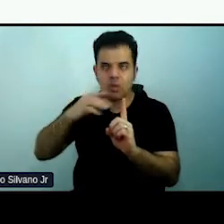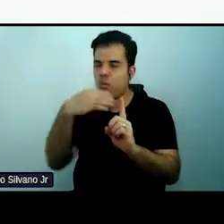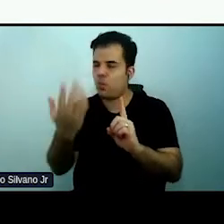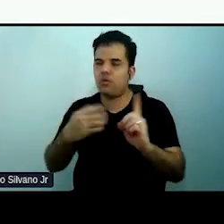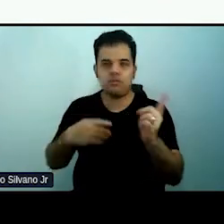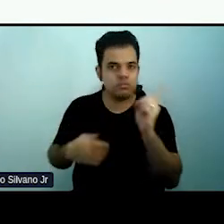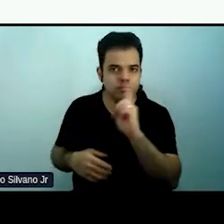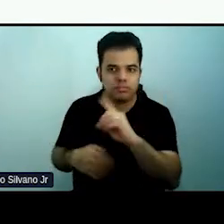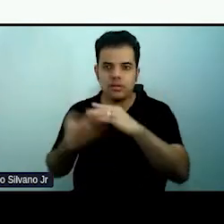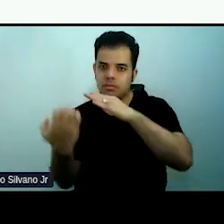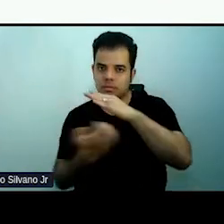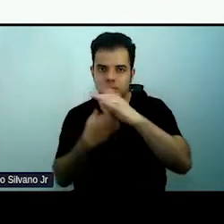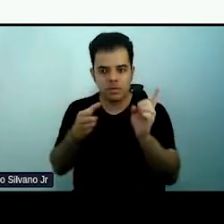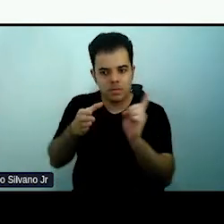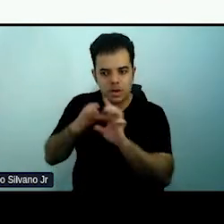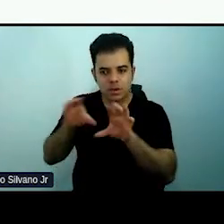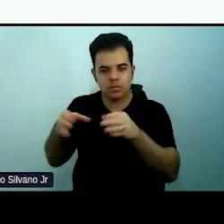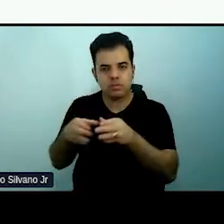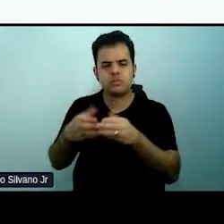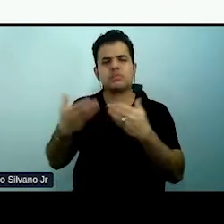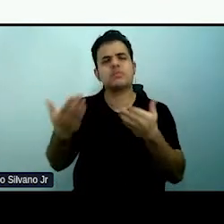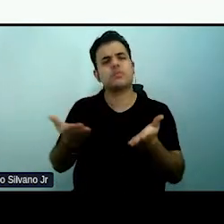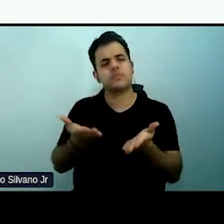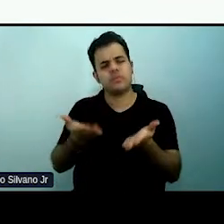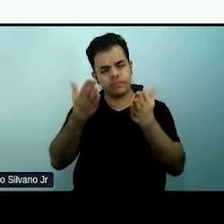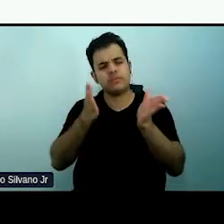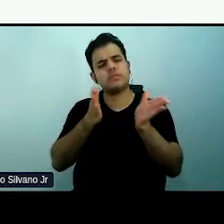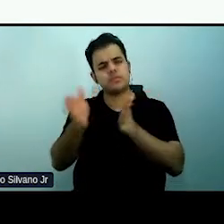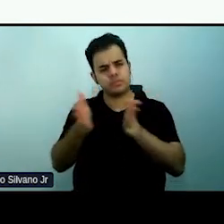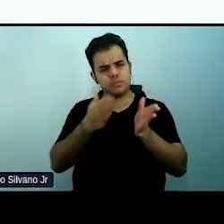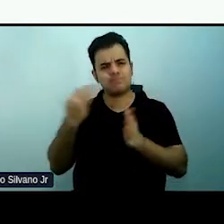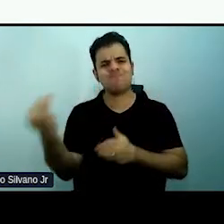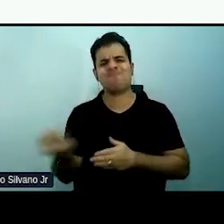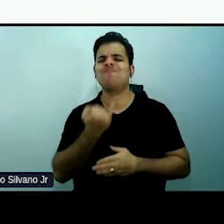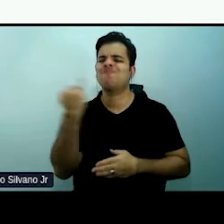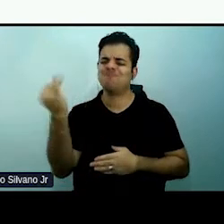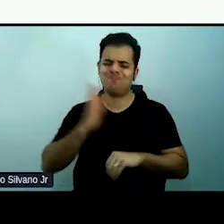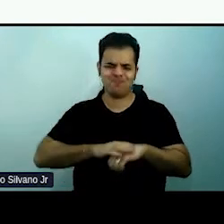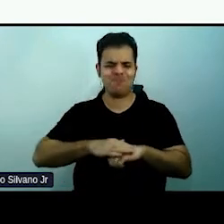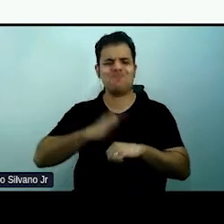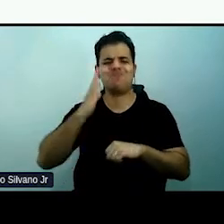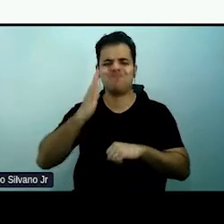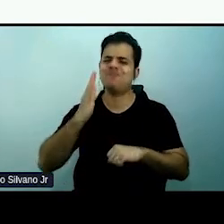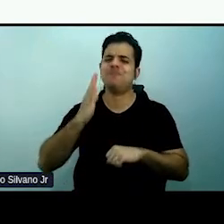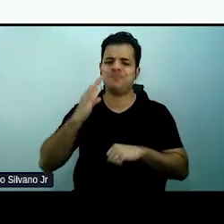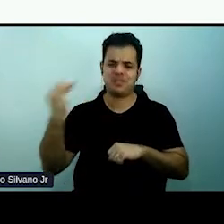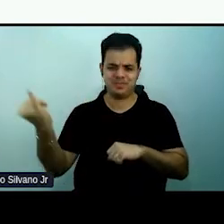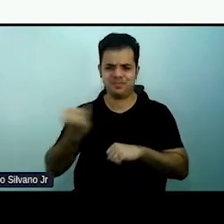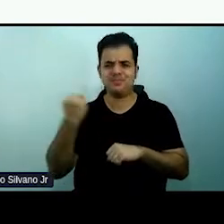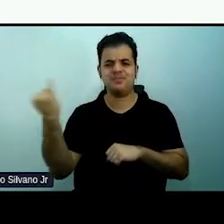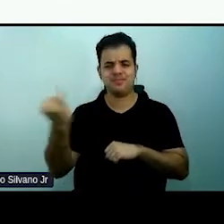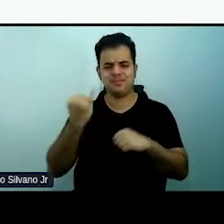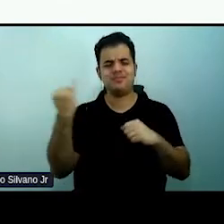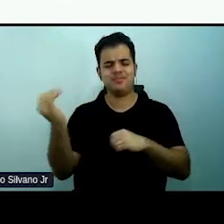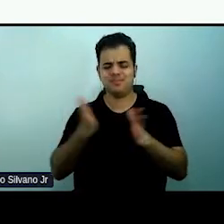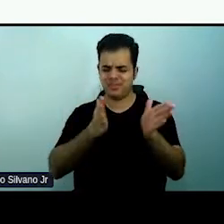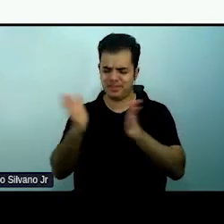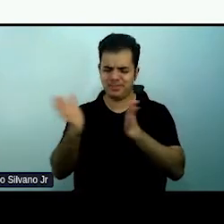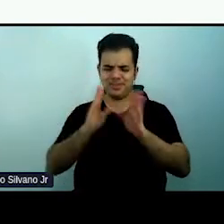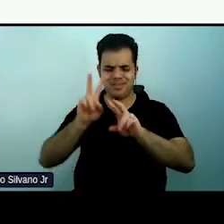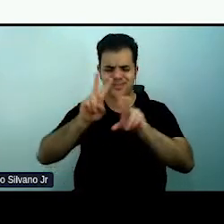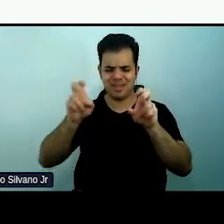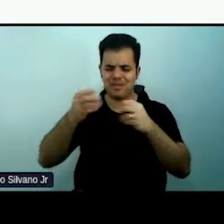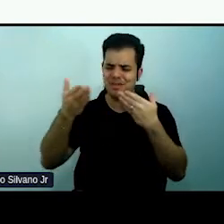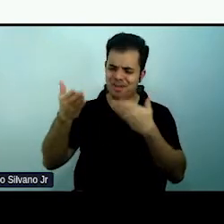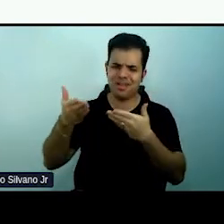empresa, cara, levantem essa bandeira. É, né? Super importante falar sobre acessibilidade e